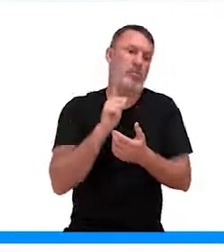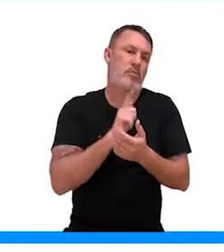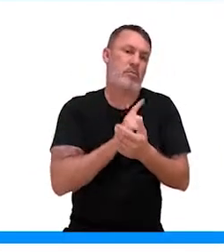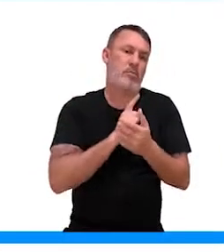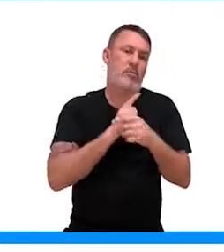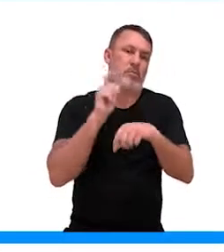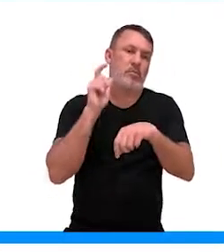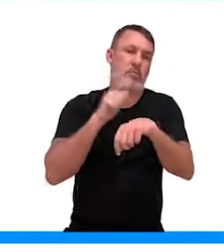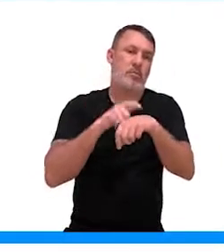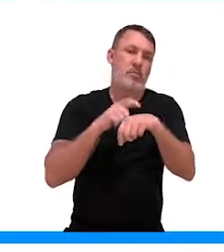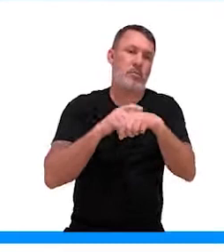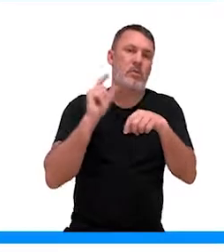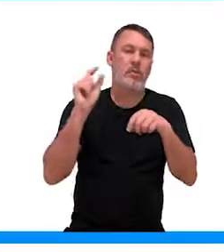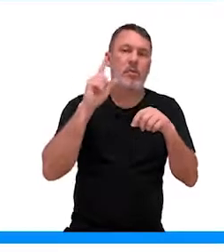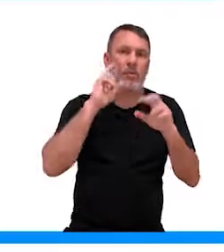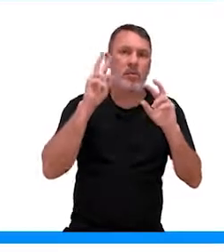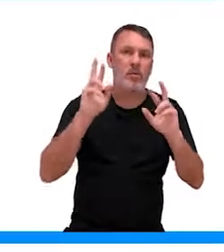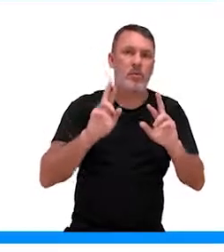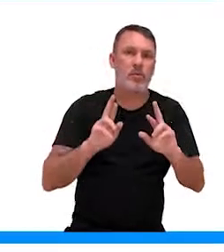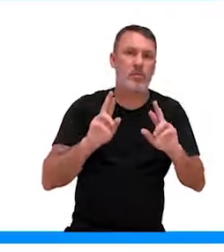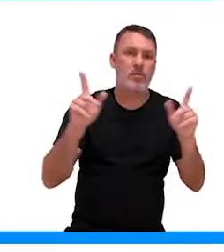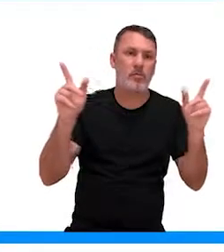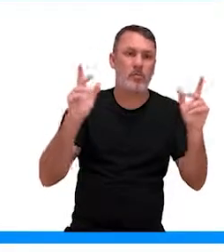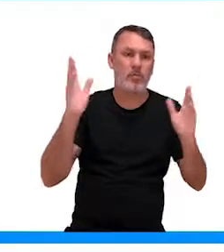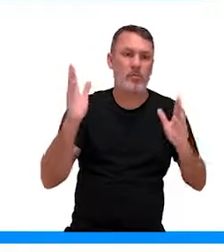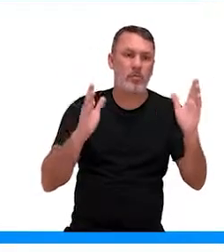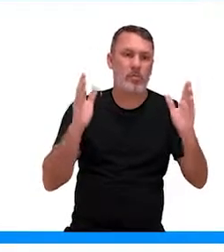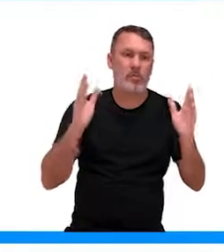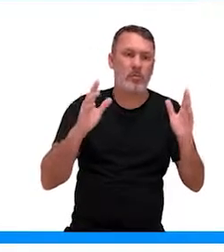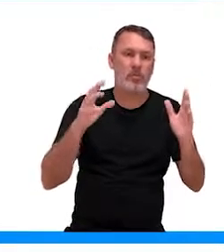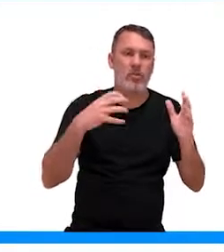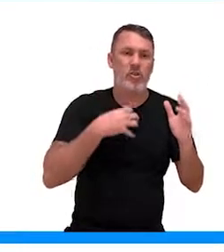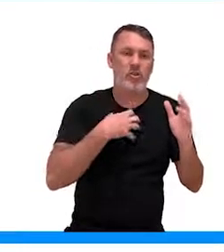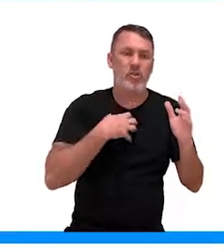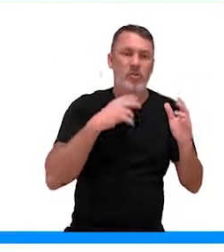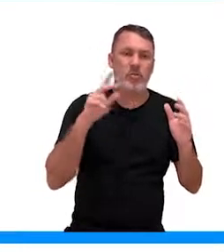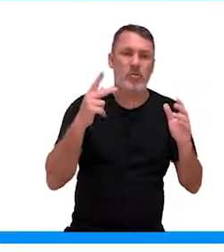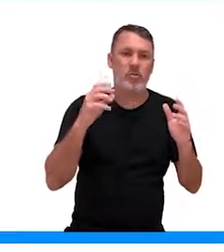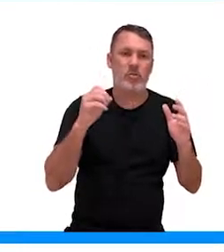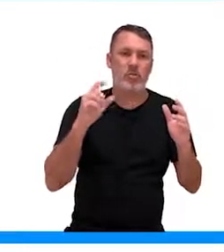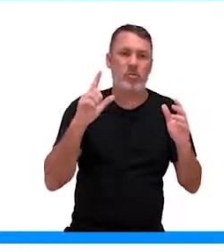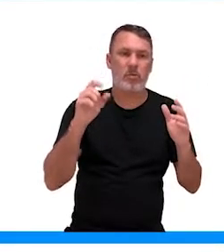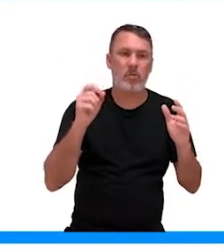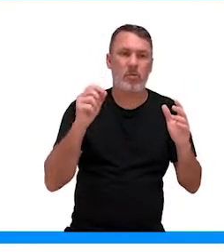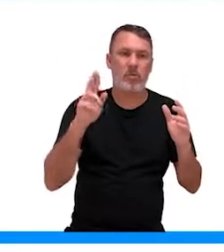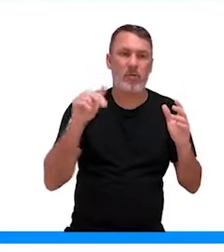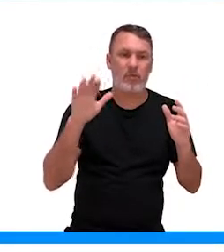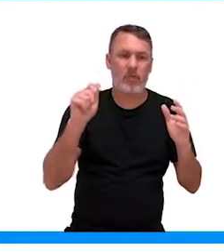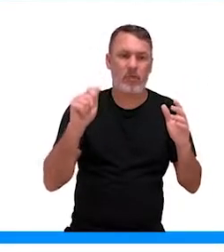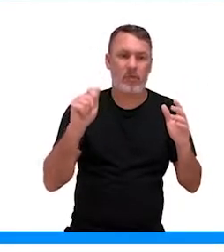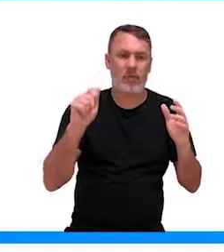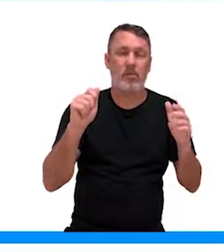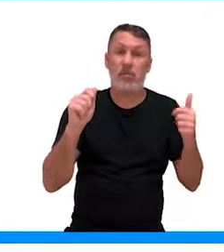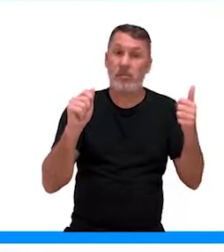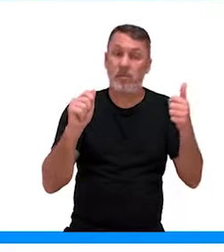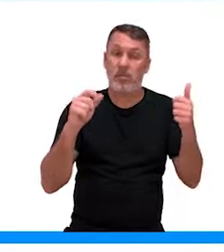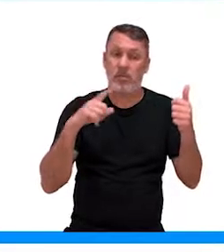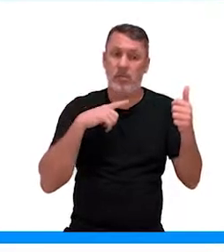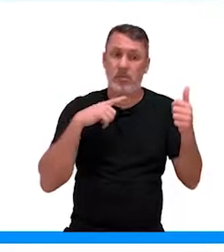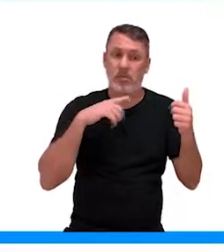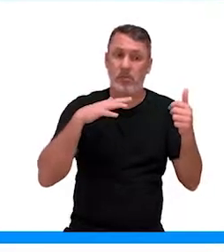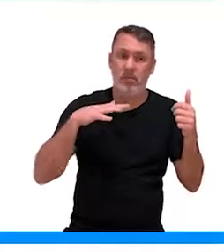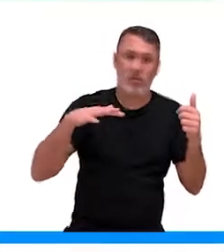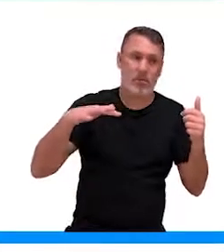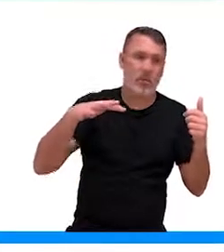que analisamos ali a diferença de formas orográficas. Primeiro, parte dessa água contida